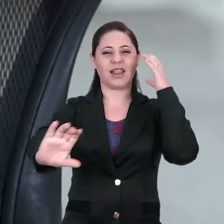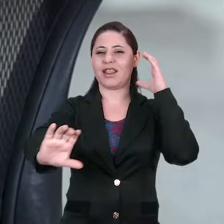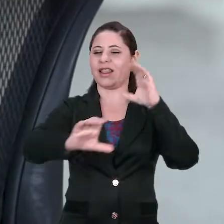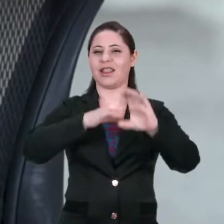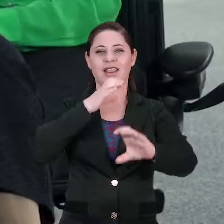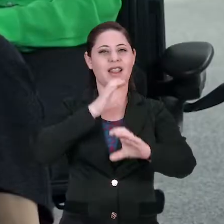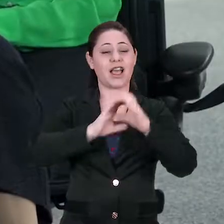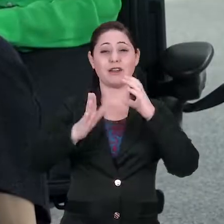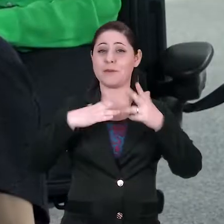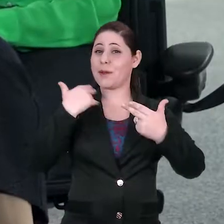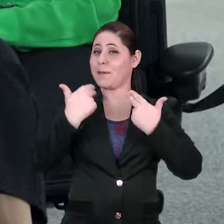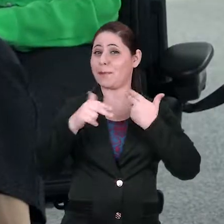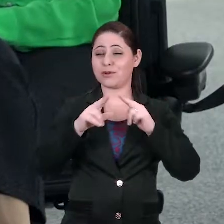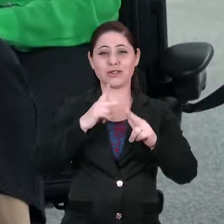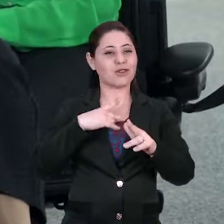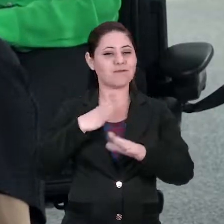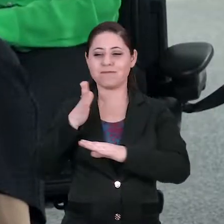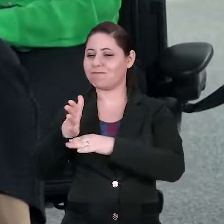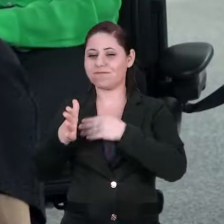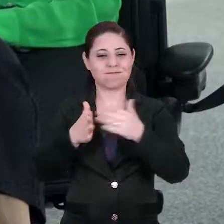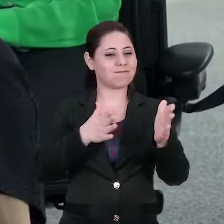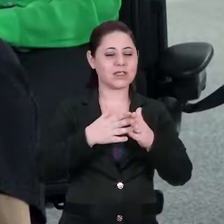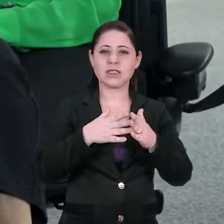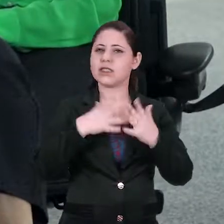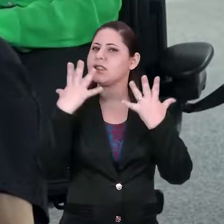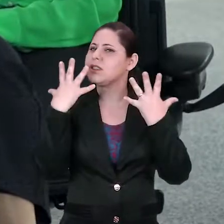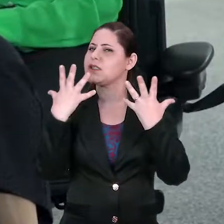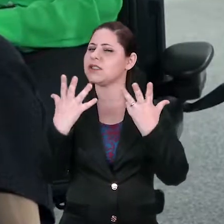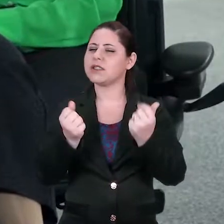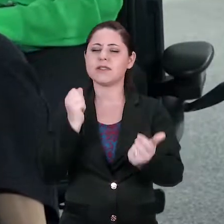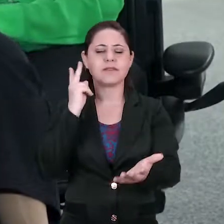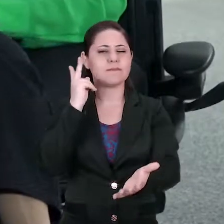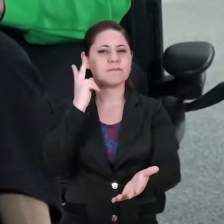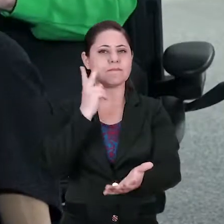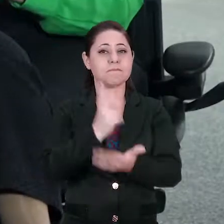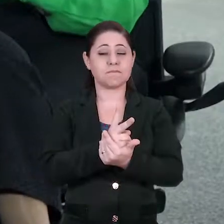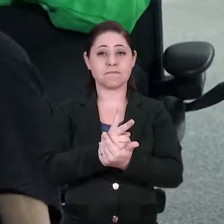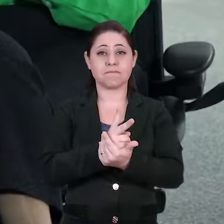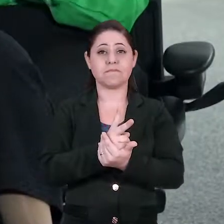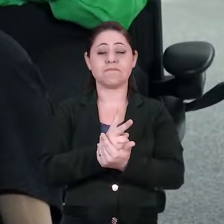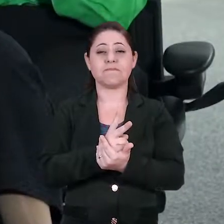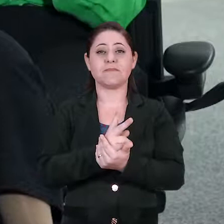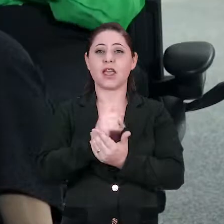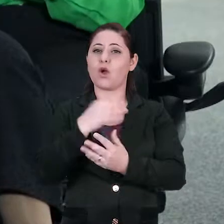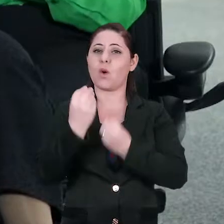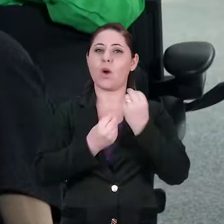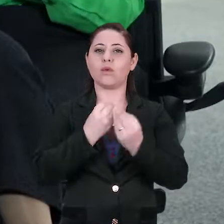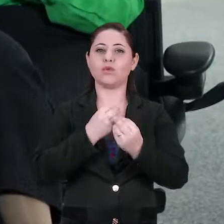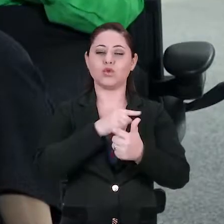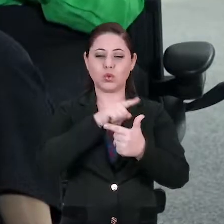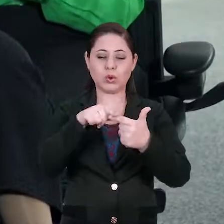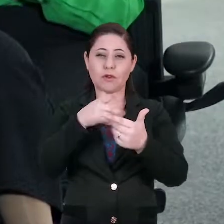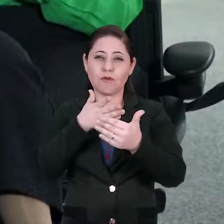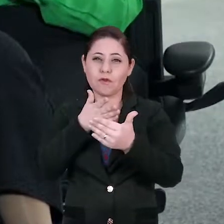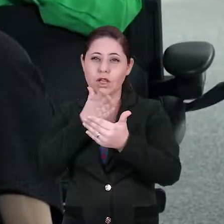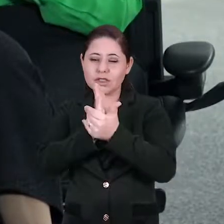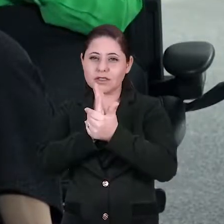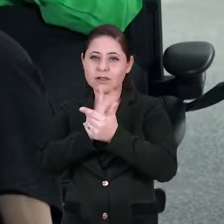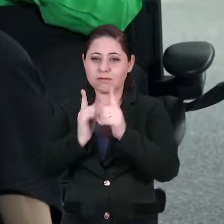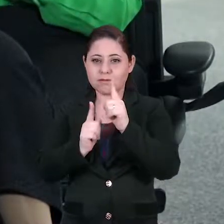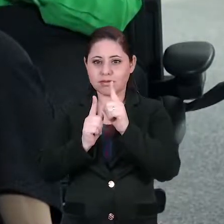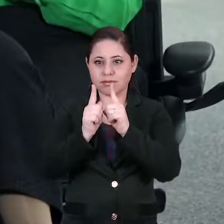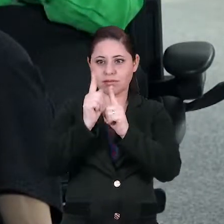música em todos os lugares que eu ia, sempre fui muitíssimo bem recebida. E como você disse, eu passei para o segundo turno na frente do